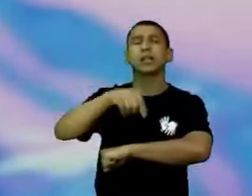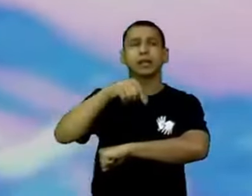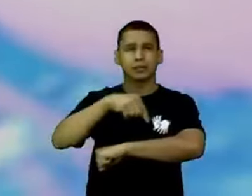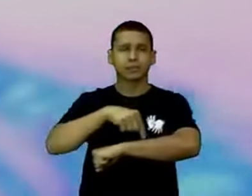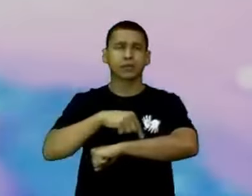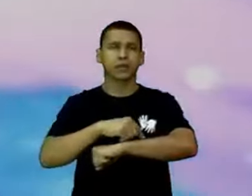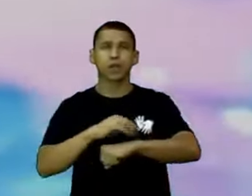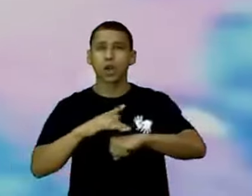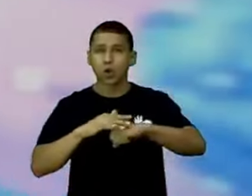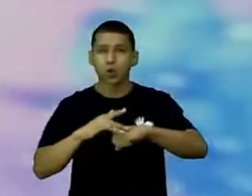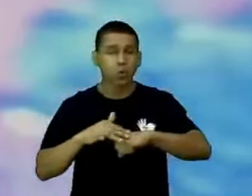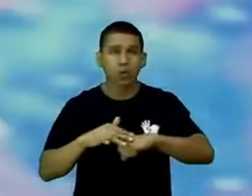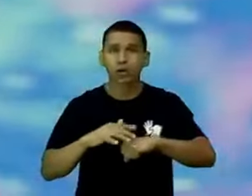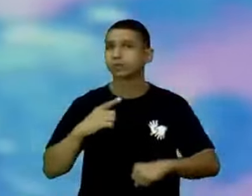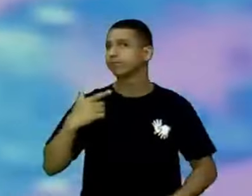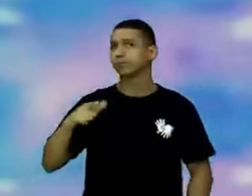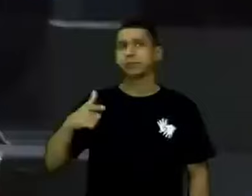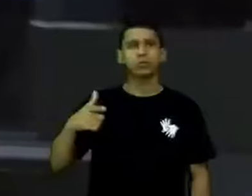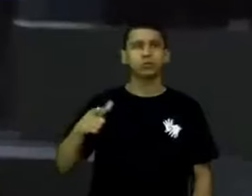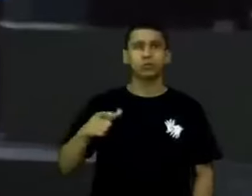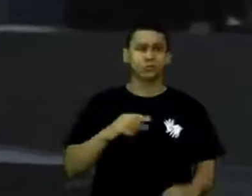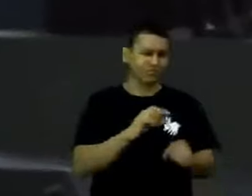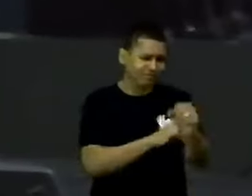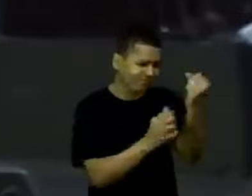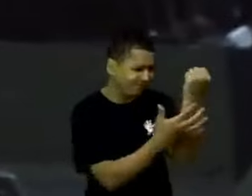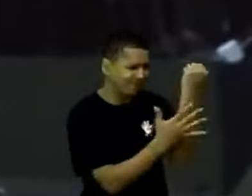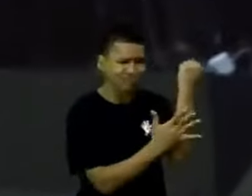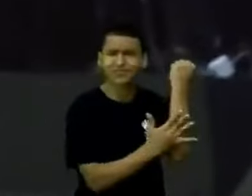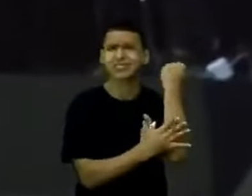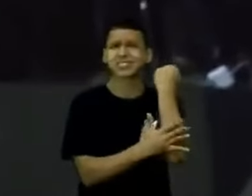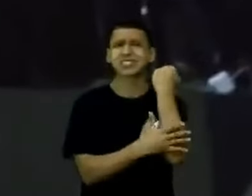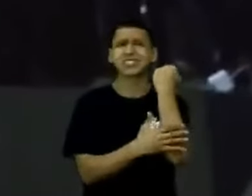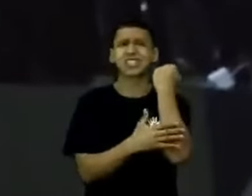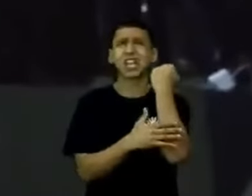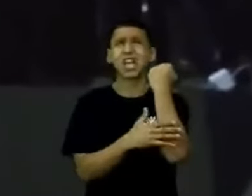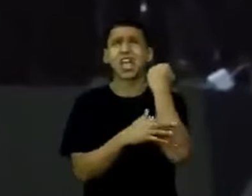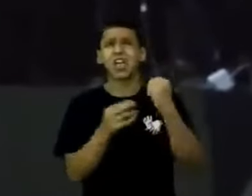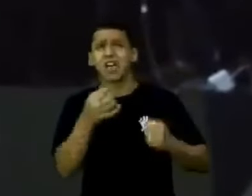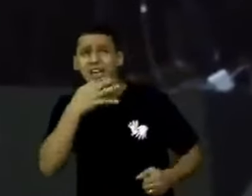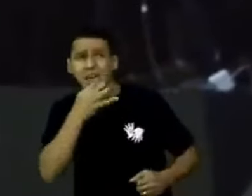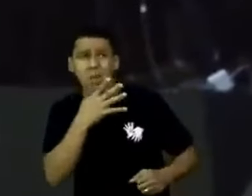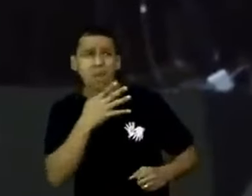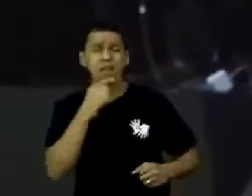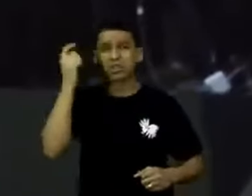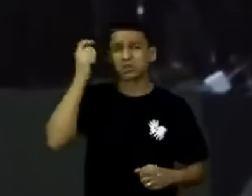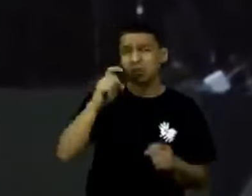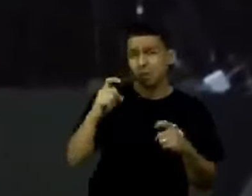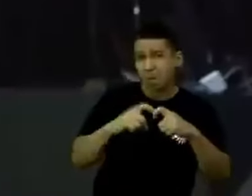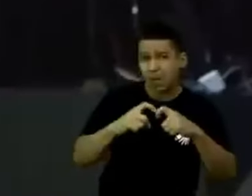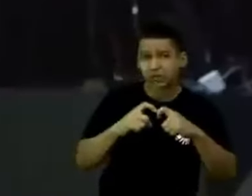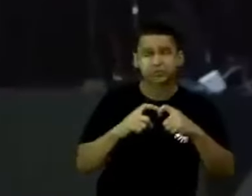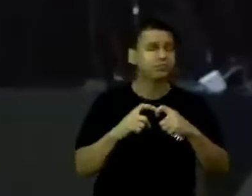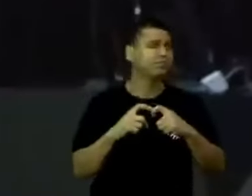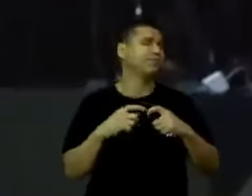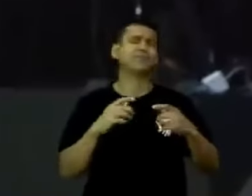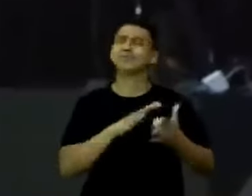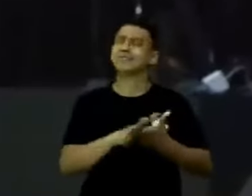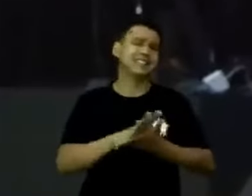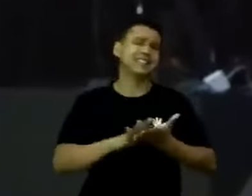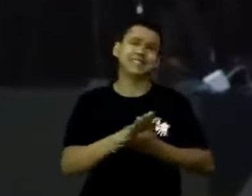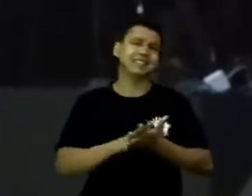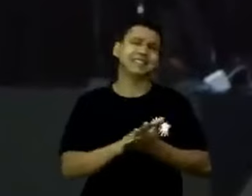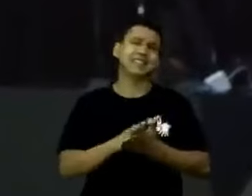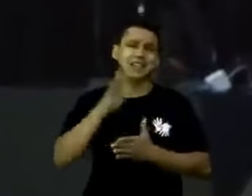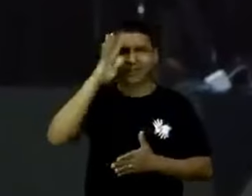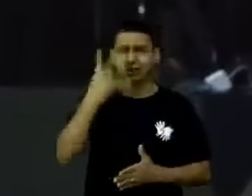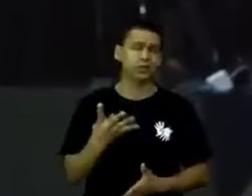tinha cura, uma vez que eram feridas no corpo, que não tinha pomada, não tinha remédio, não tinha médico. Ninguém podia resolver aquele